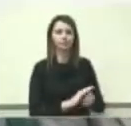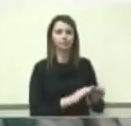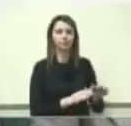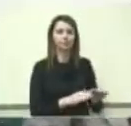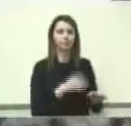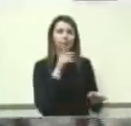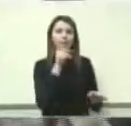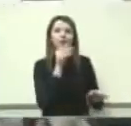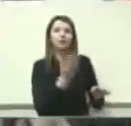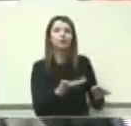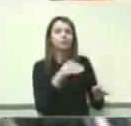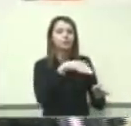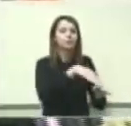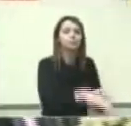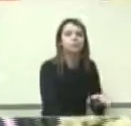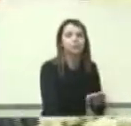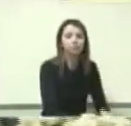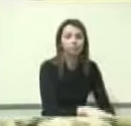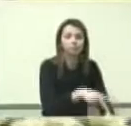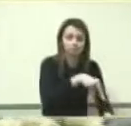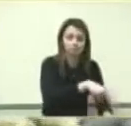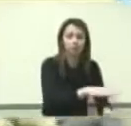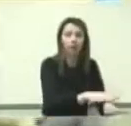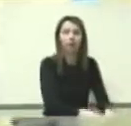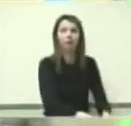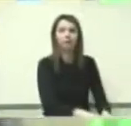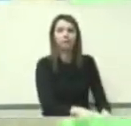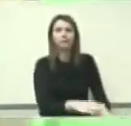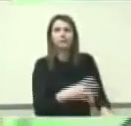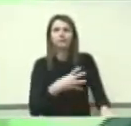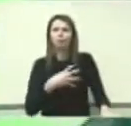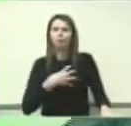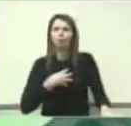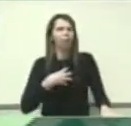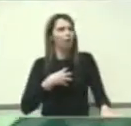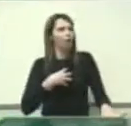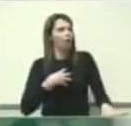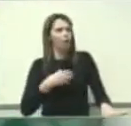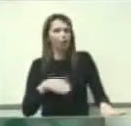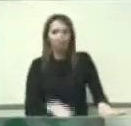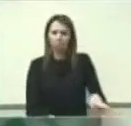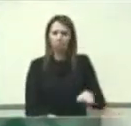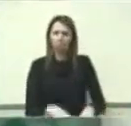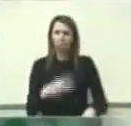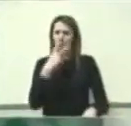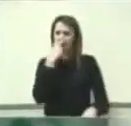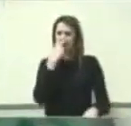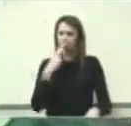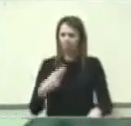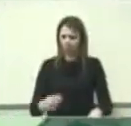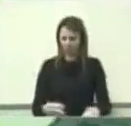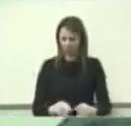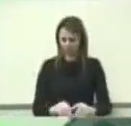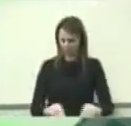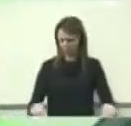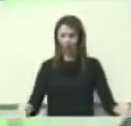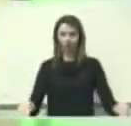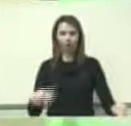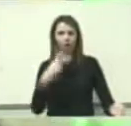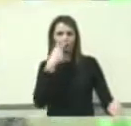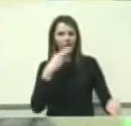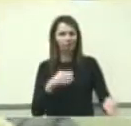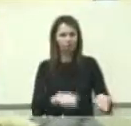para água ele sentiu que os seus pés estavam mais firme do que andando como se fosse hoje em um asfalto